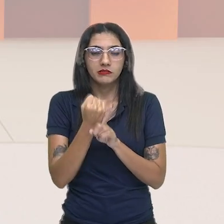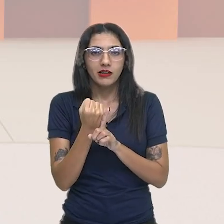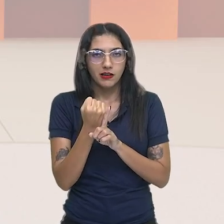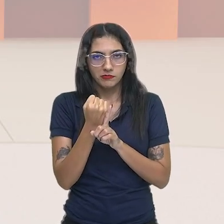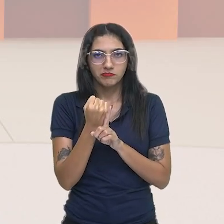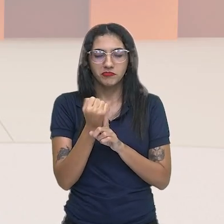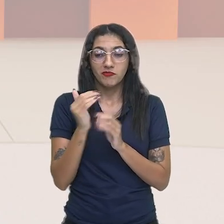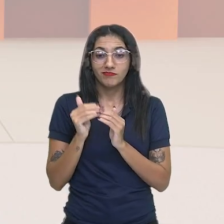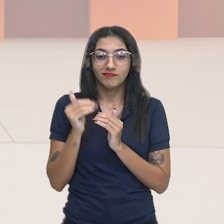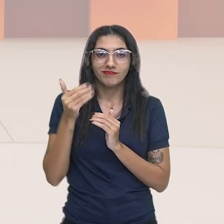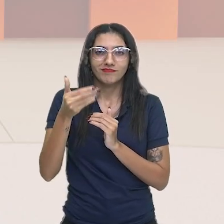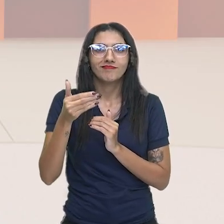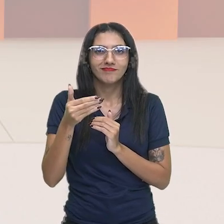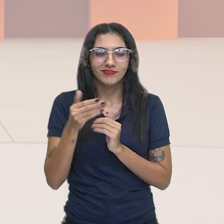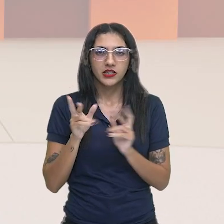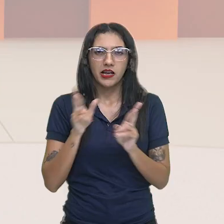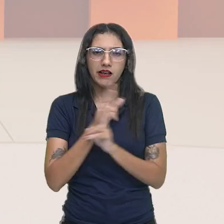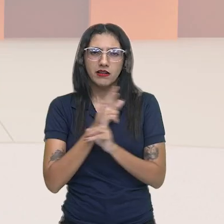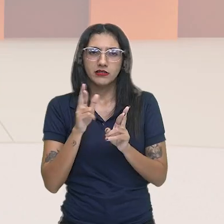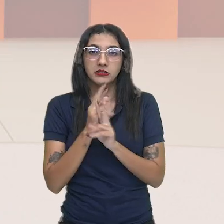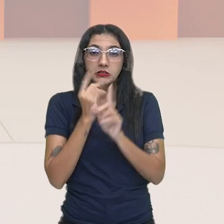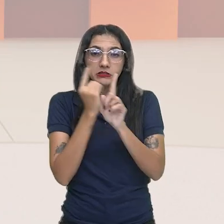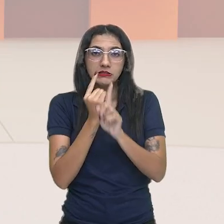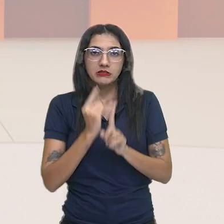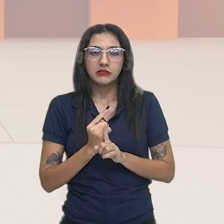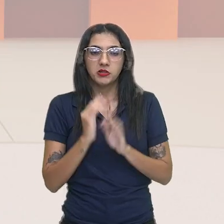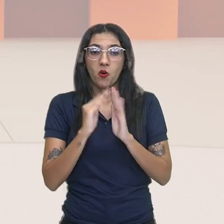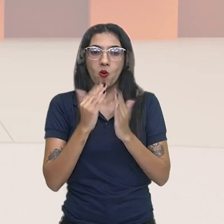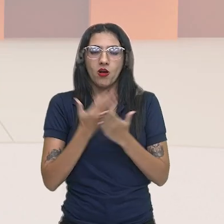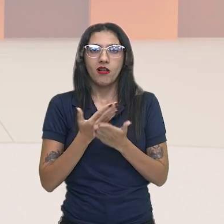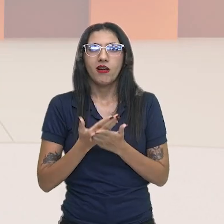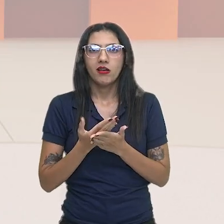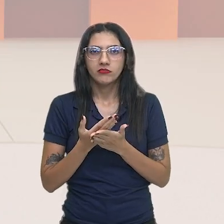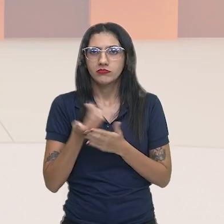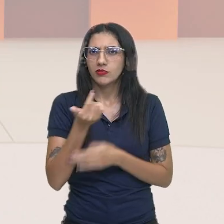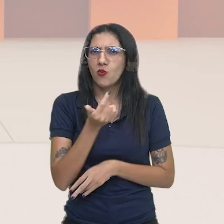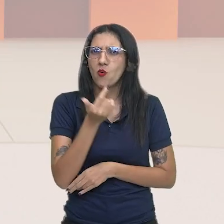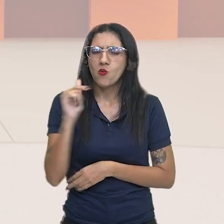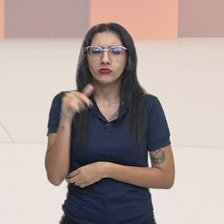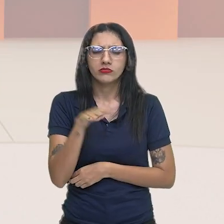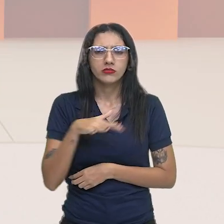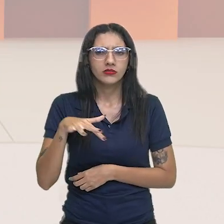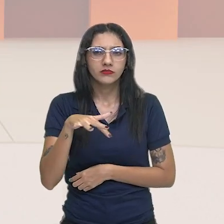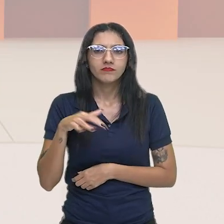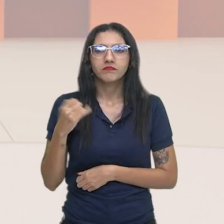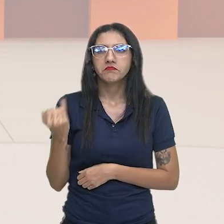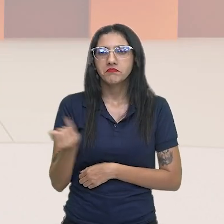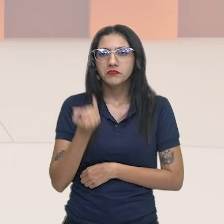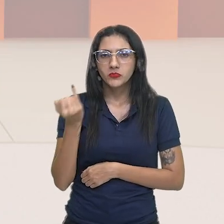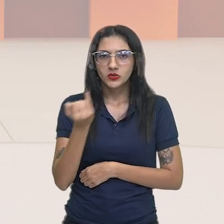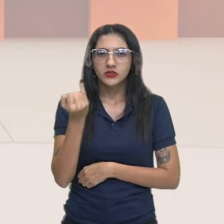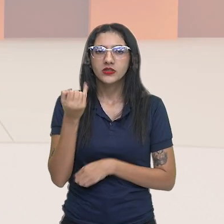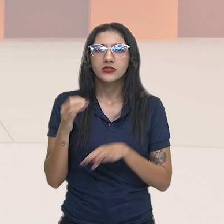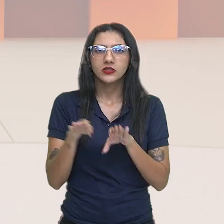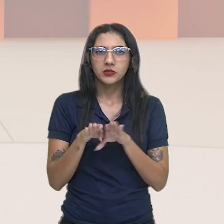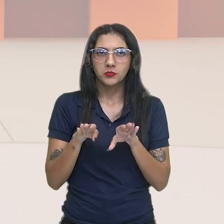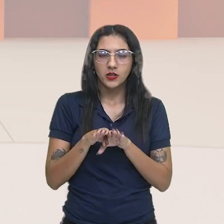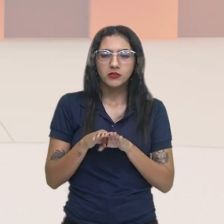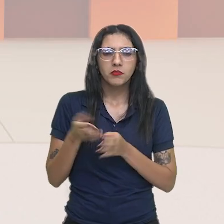da nossa família, nós vamos encontrar a escola, outro espaço importante, né, dessa